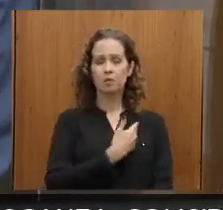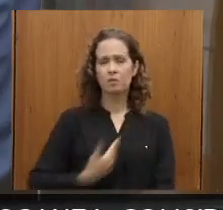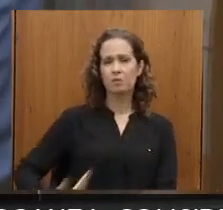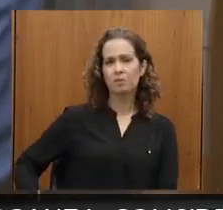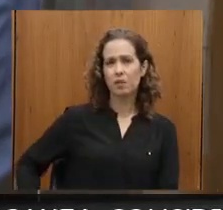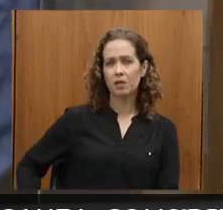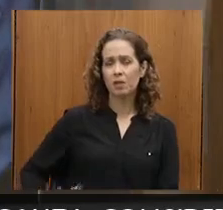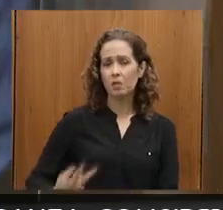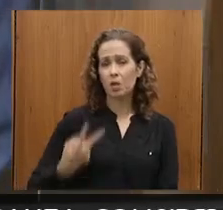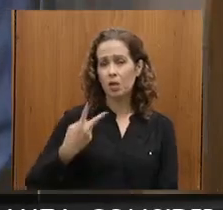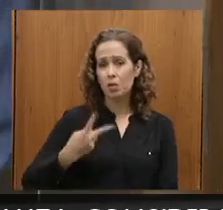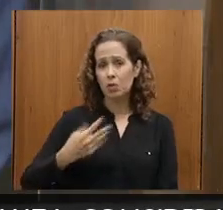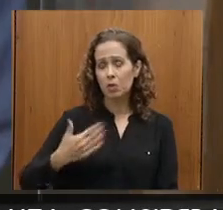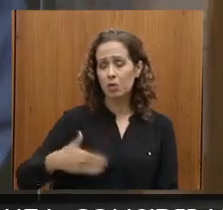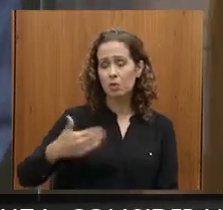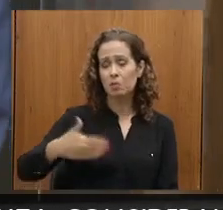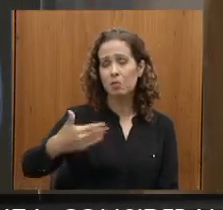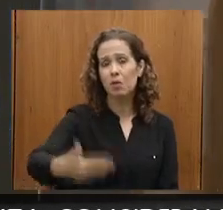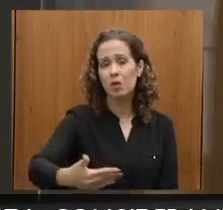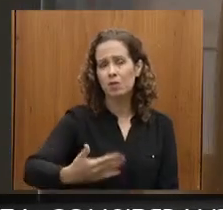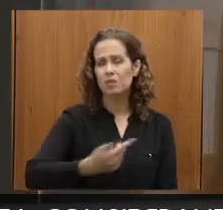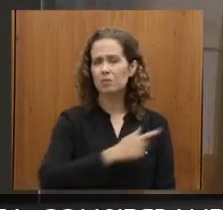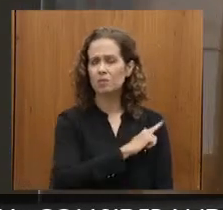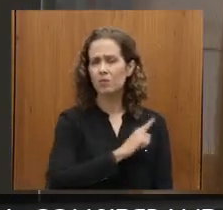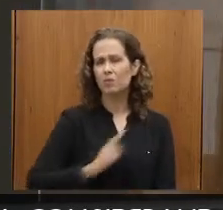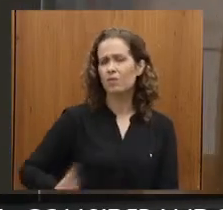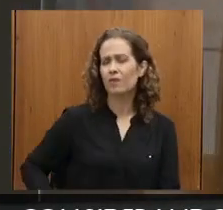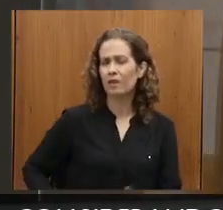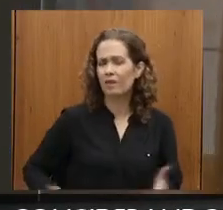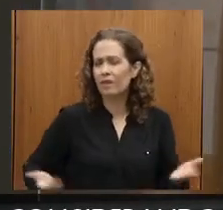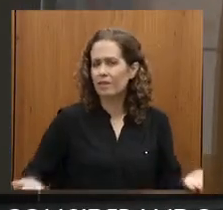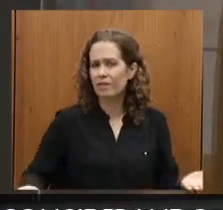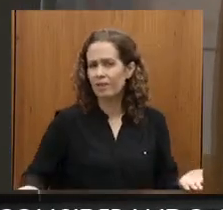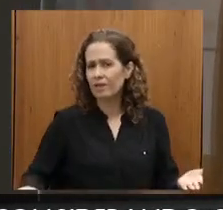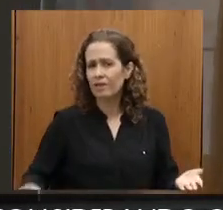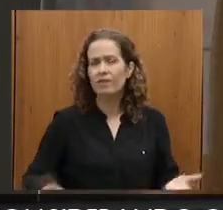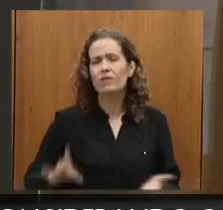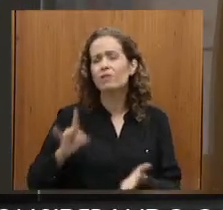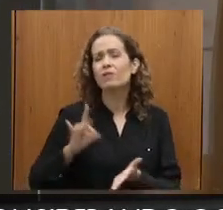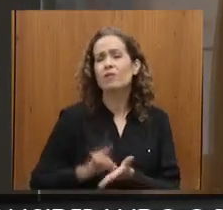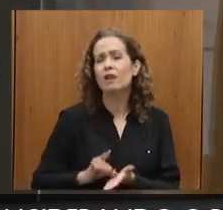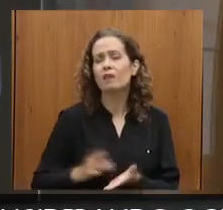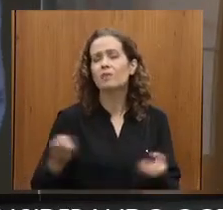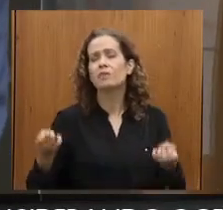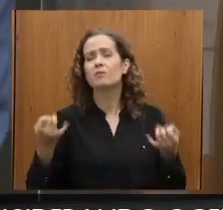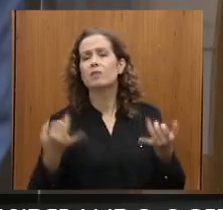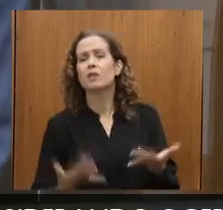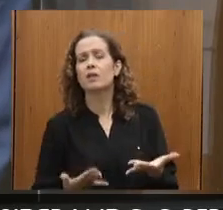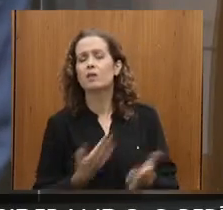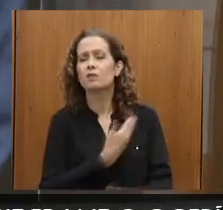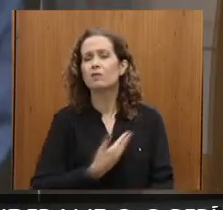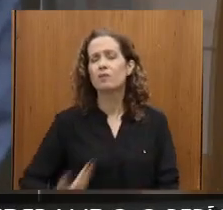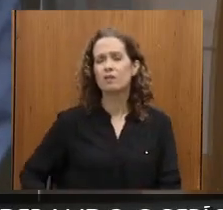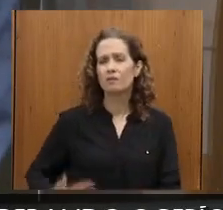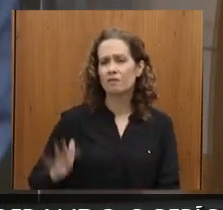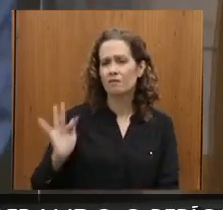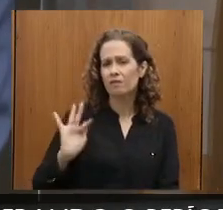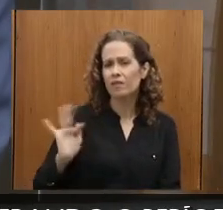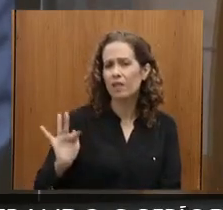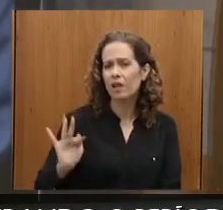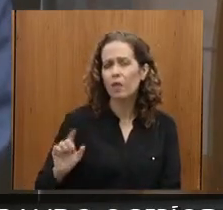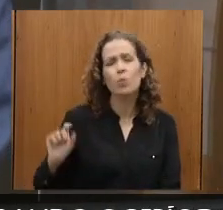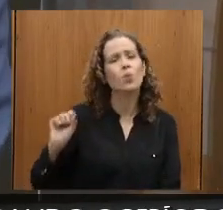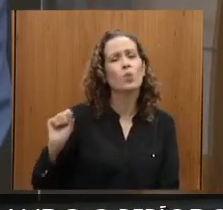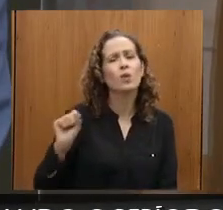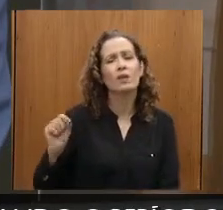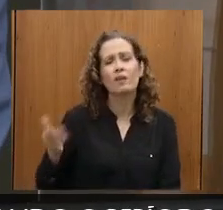próximos governos, qual é a legitimidade para falar do governo federal que ele tem para